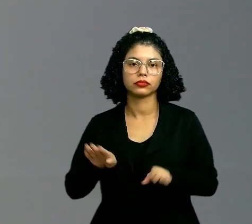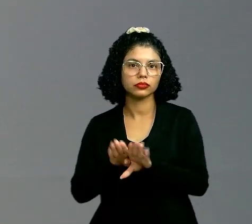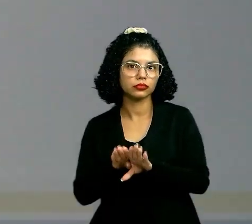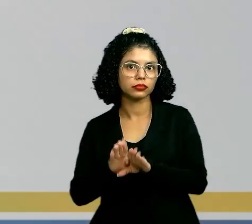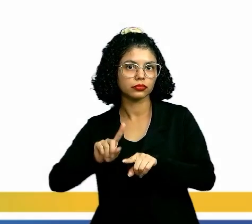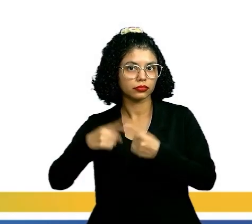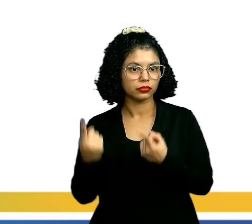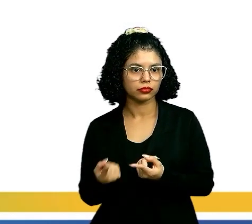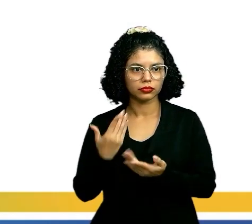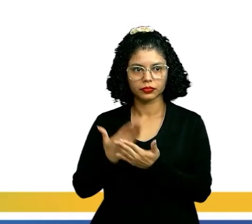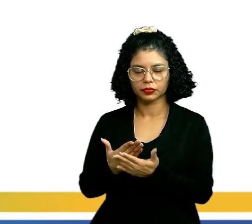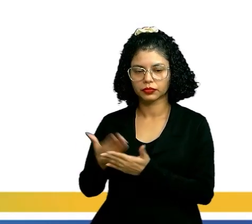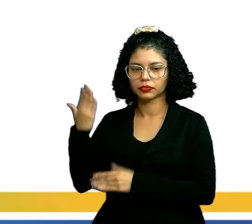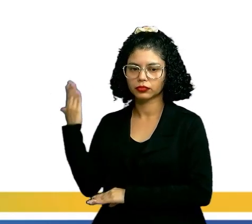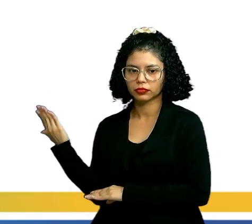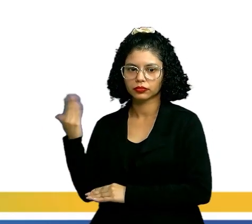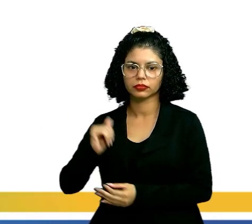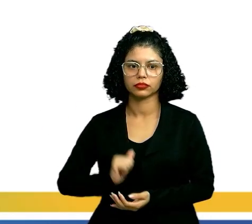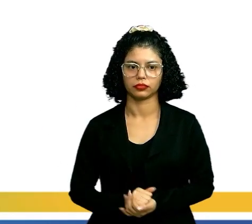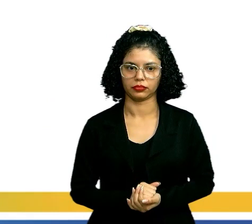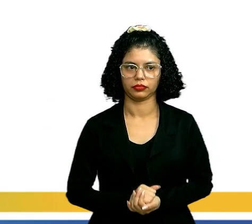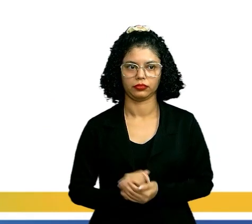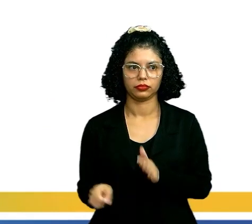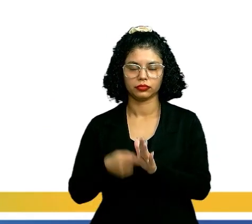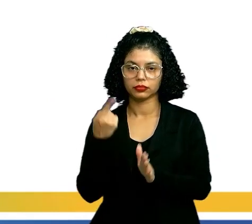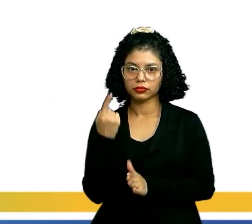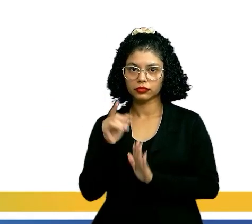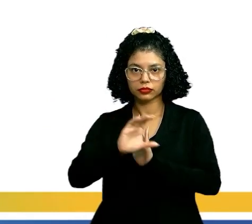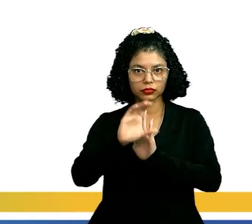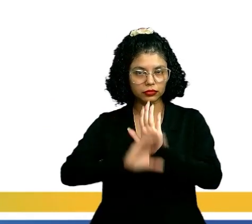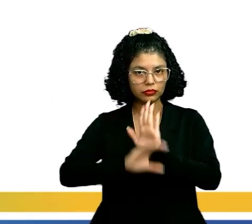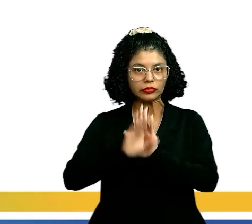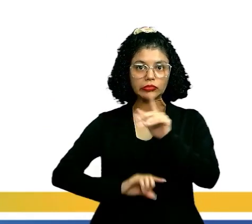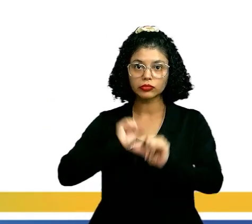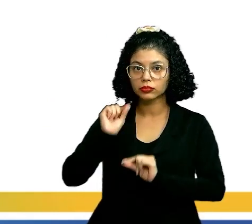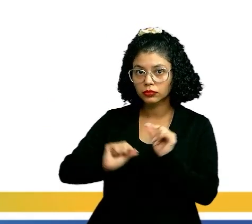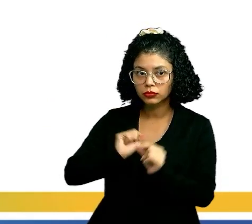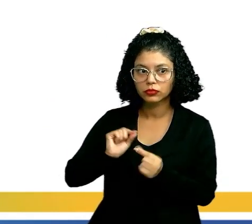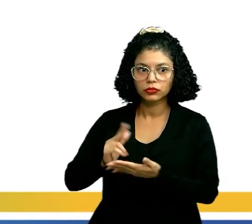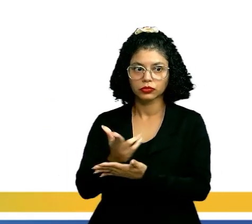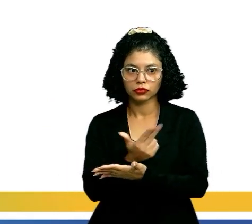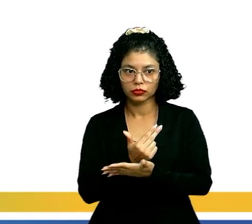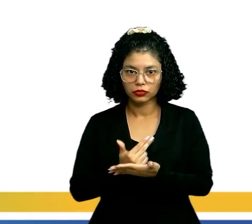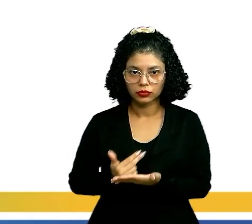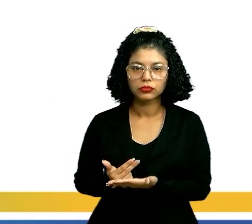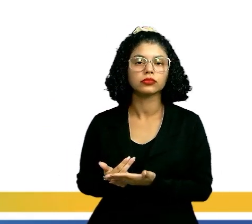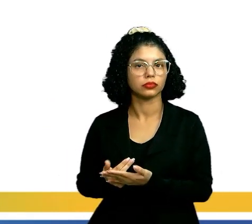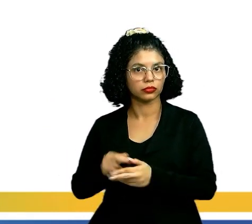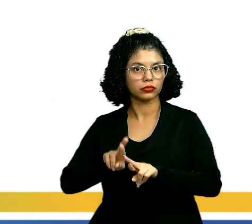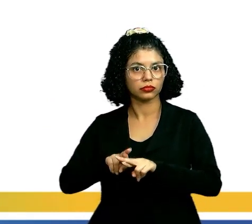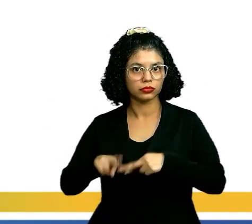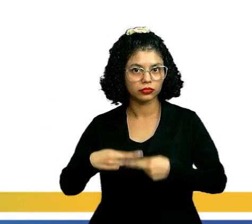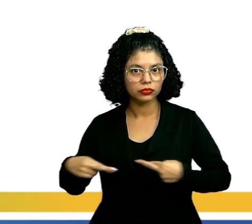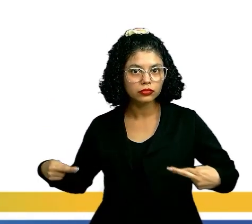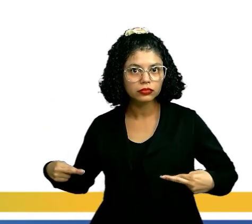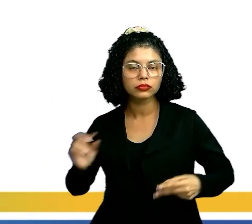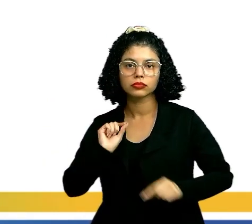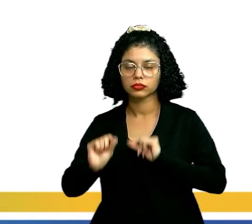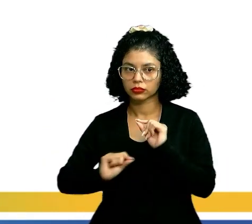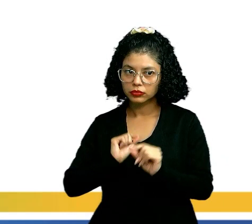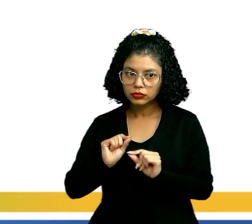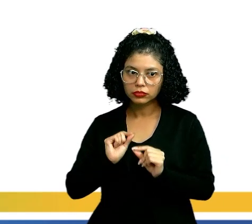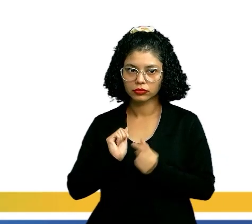vamos a mais uma aula. Vamos lá. Primeiro a definição do que seria essa arte renascentista ou do que seria